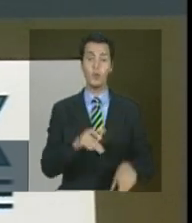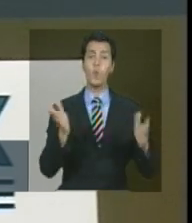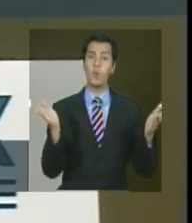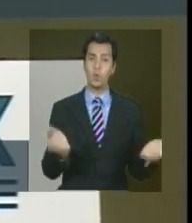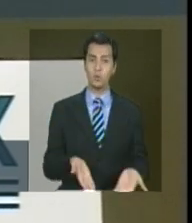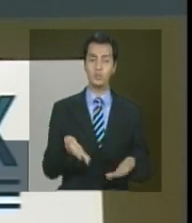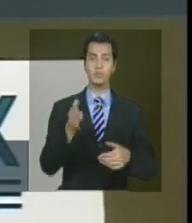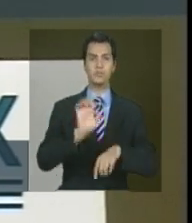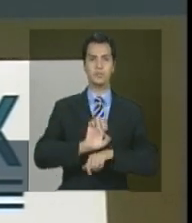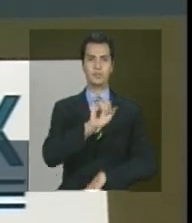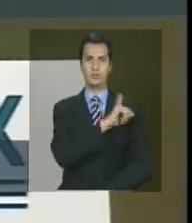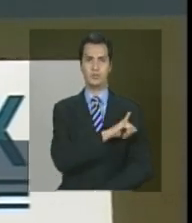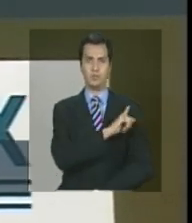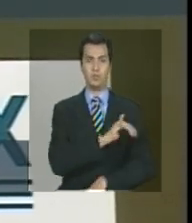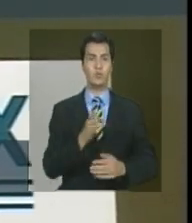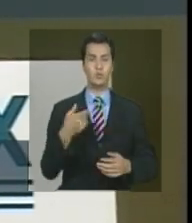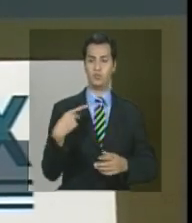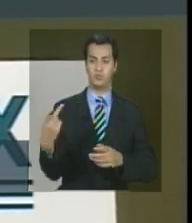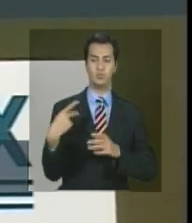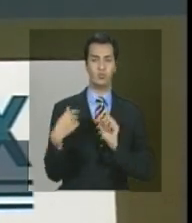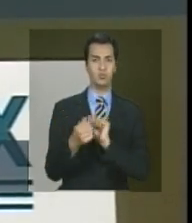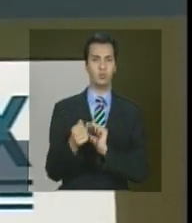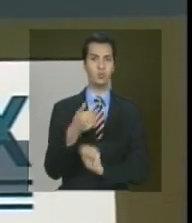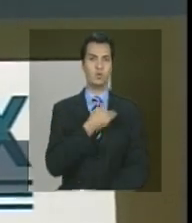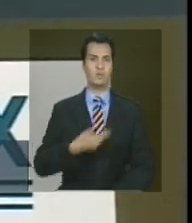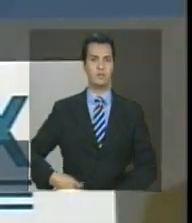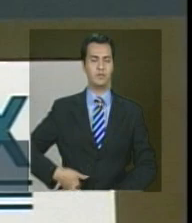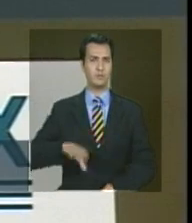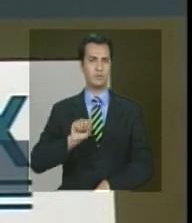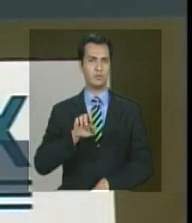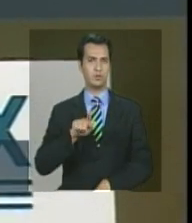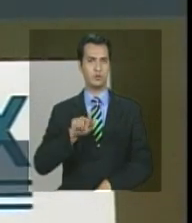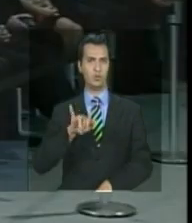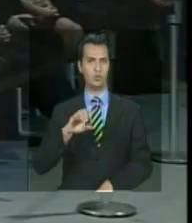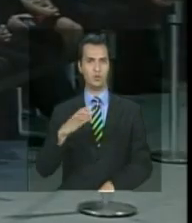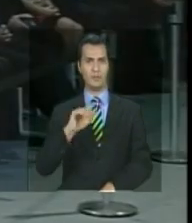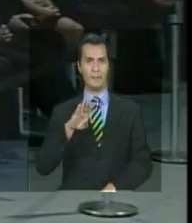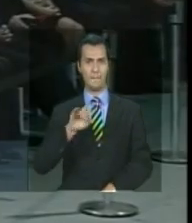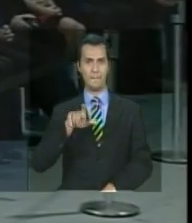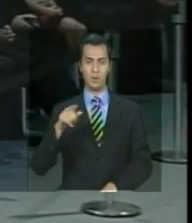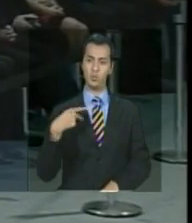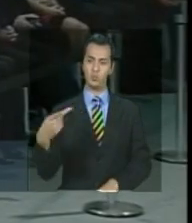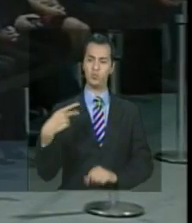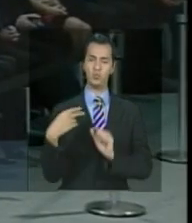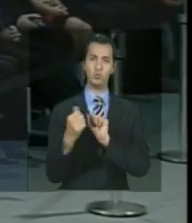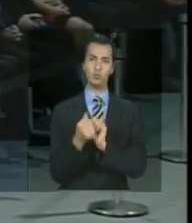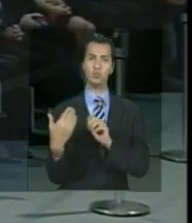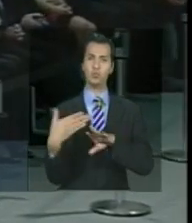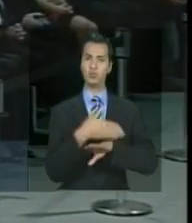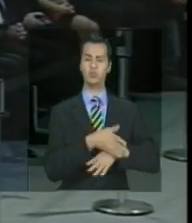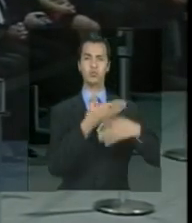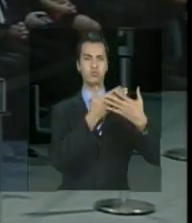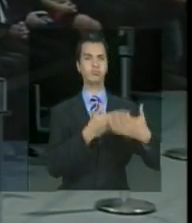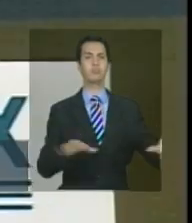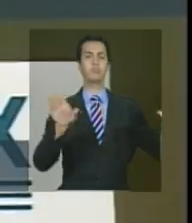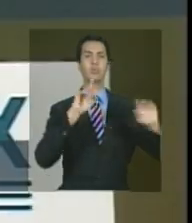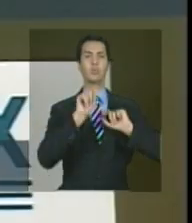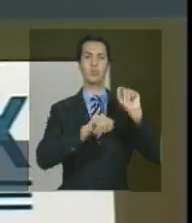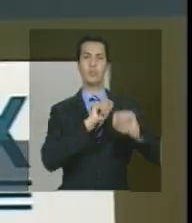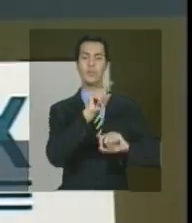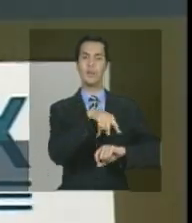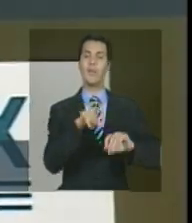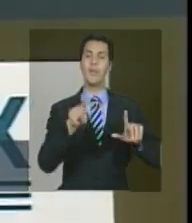hoje eu e o governador Sérgio Cabral participamos de um ato importantíssimo, que foi